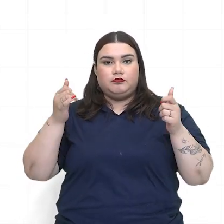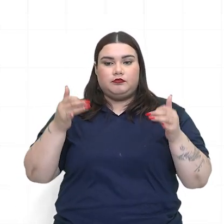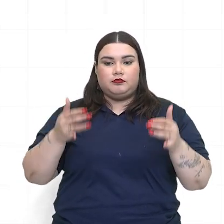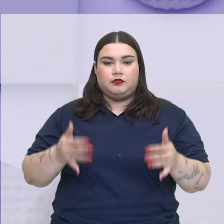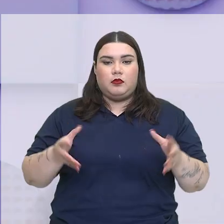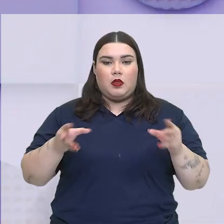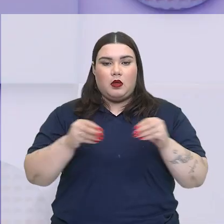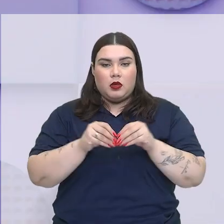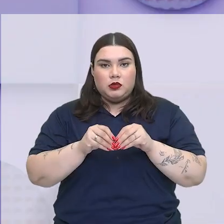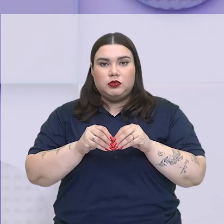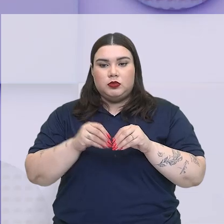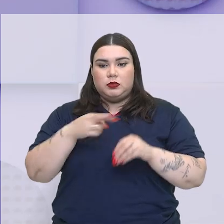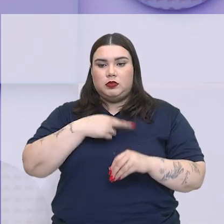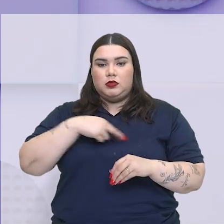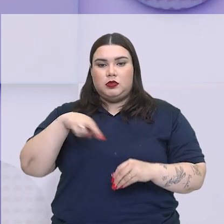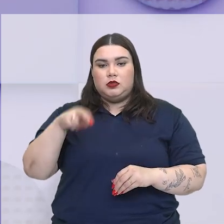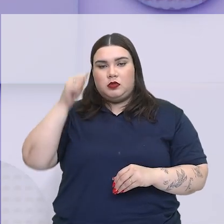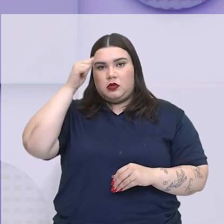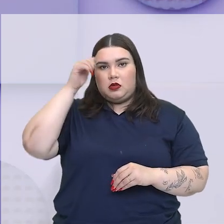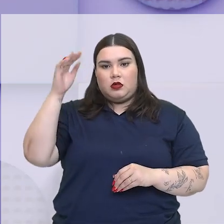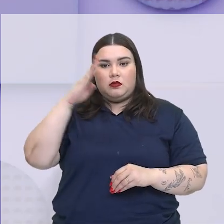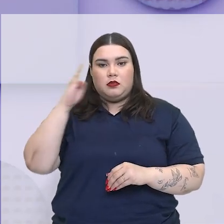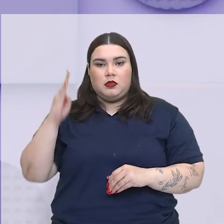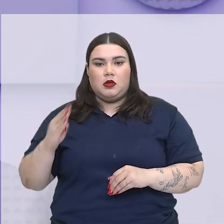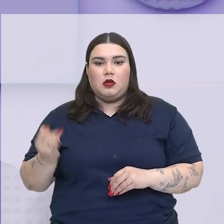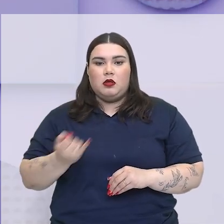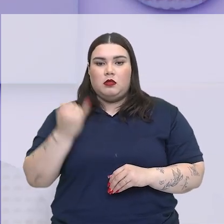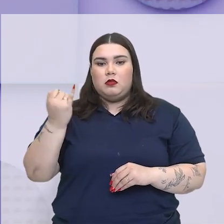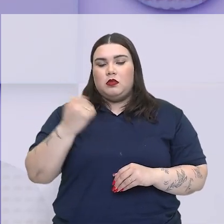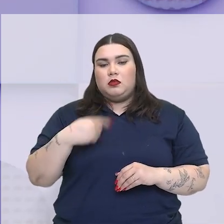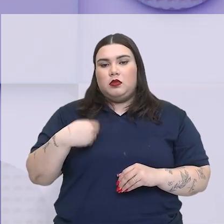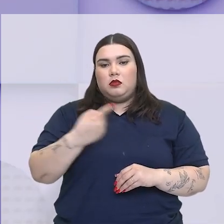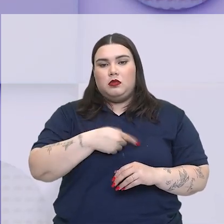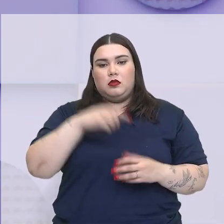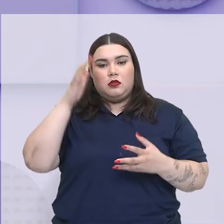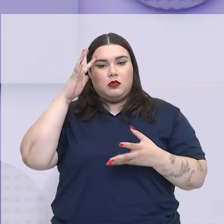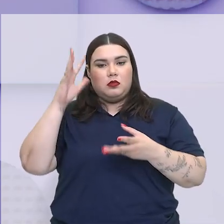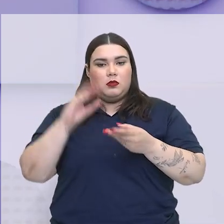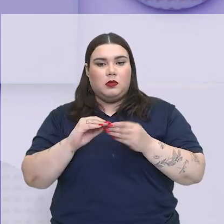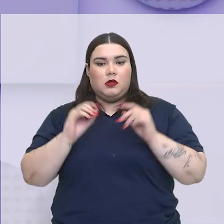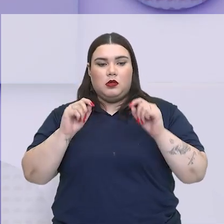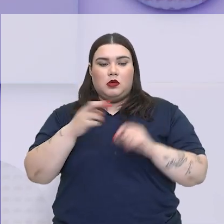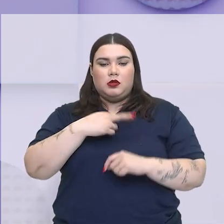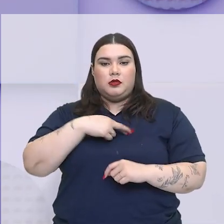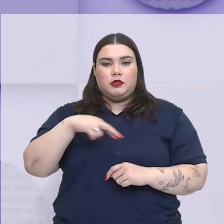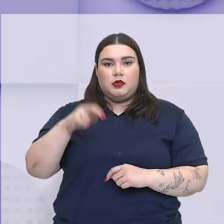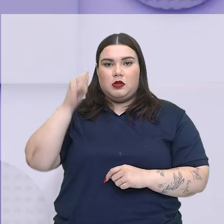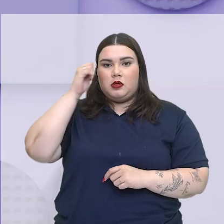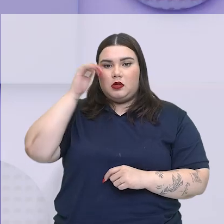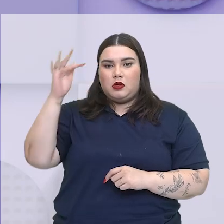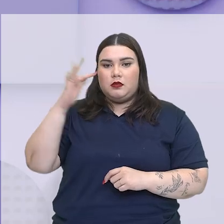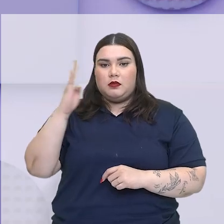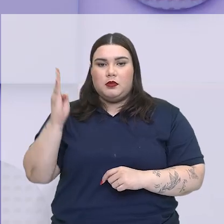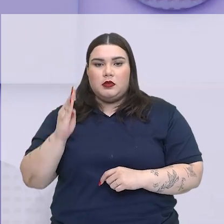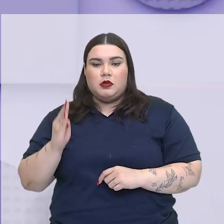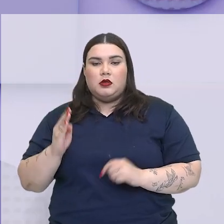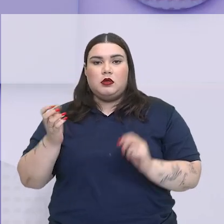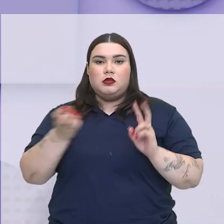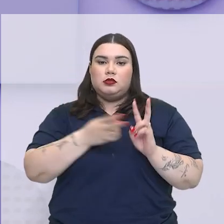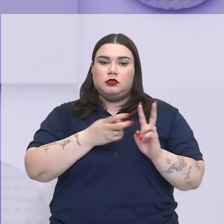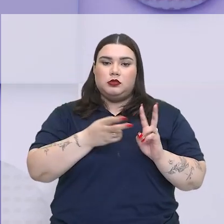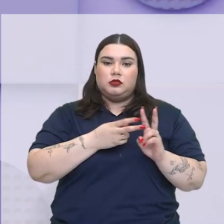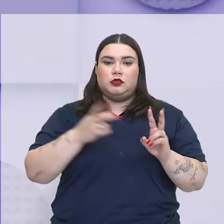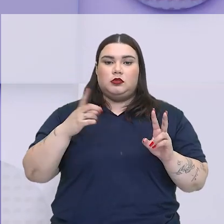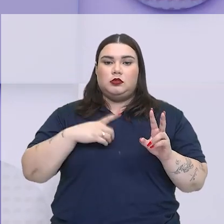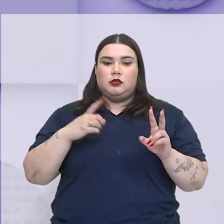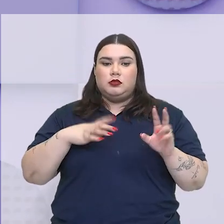da religião afro-brasileira, o que é importante? Nós entendemos que tanto as religiões afro-brasileiras quanto indígenas, elas vão ter o